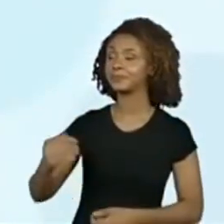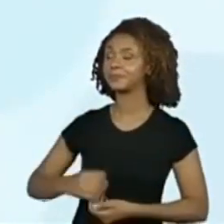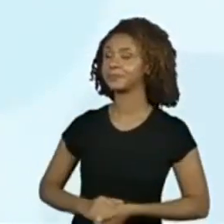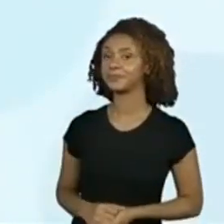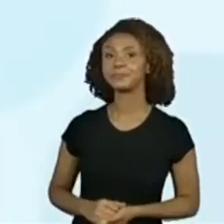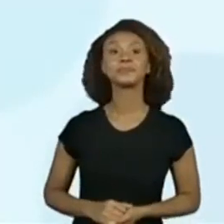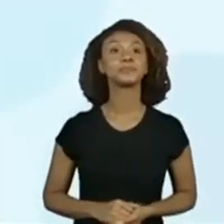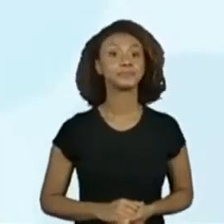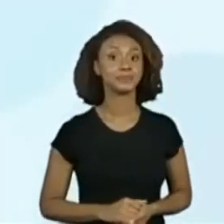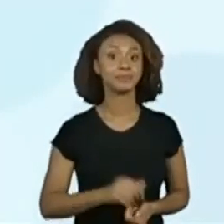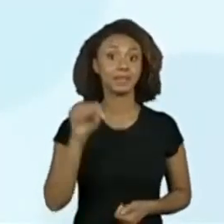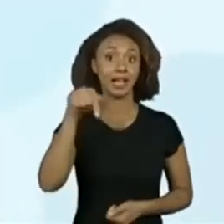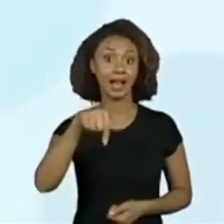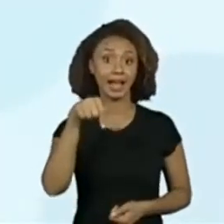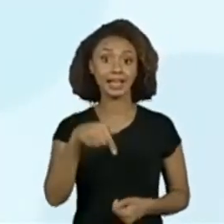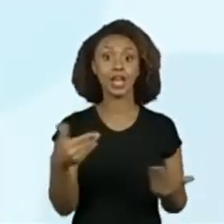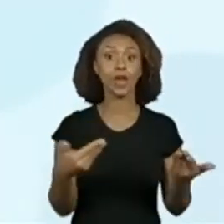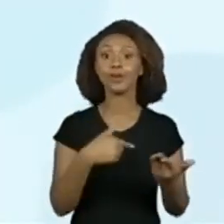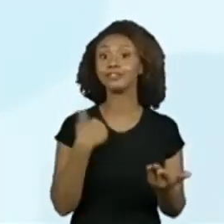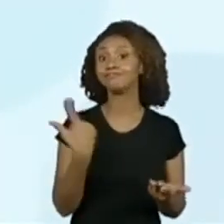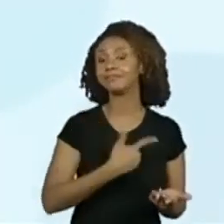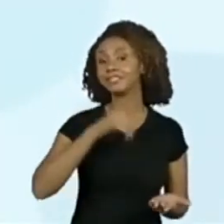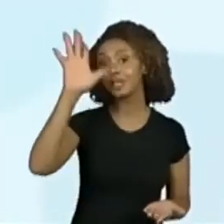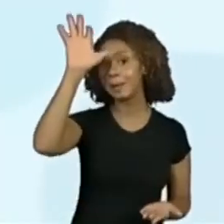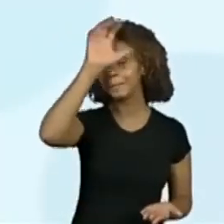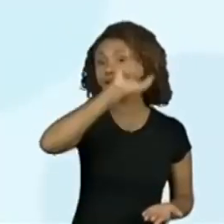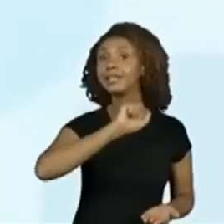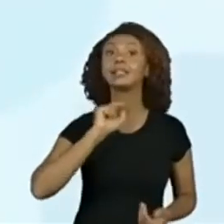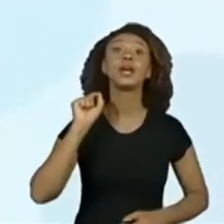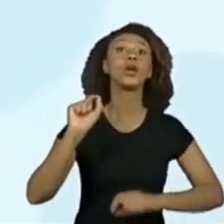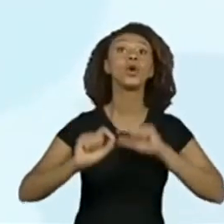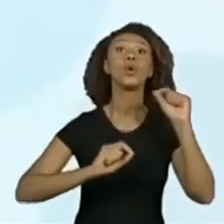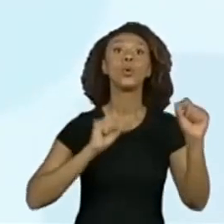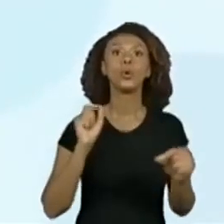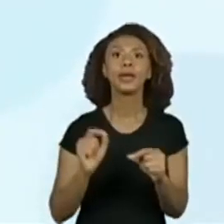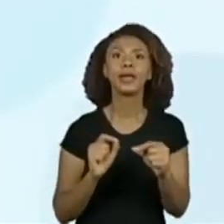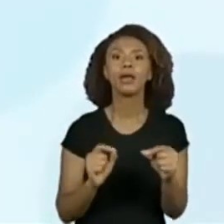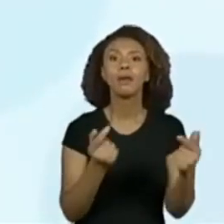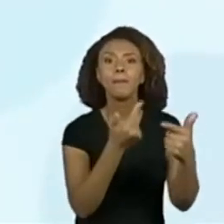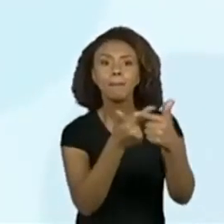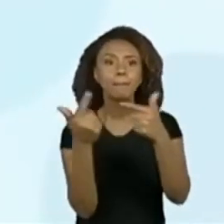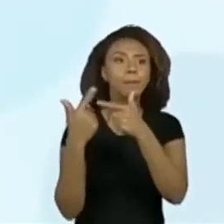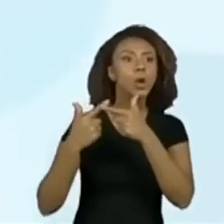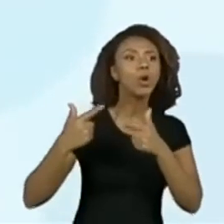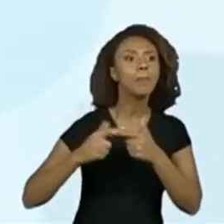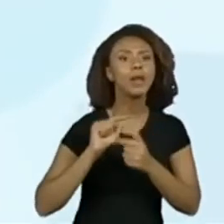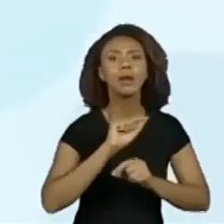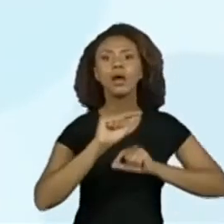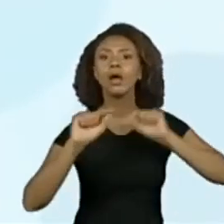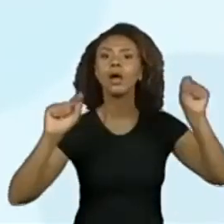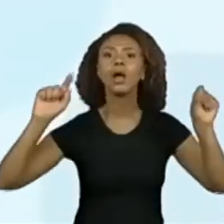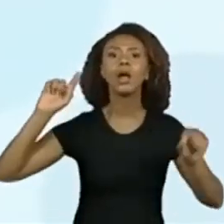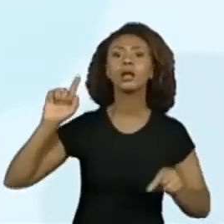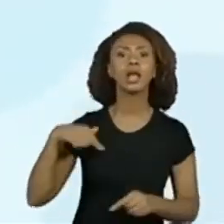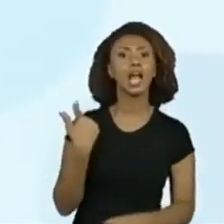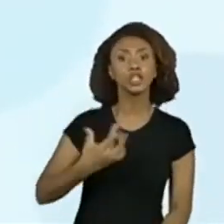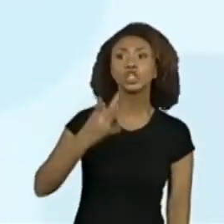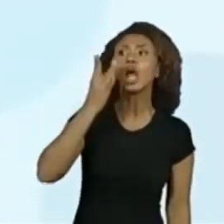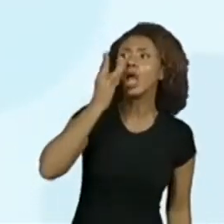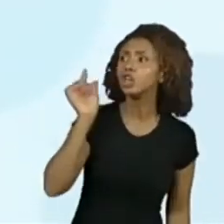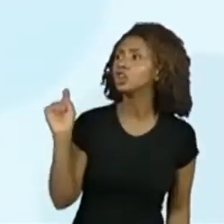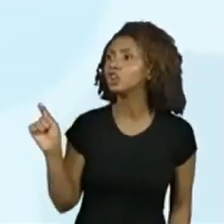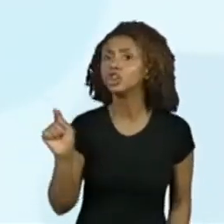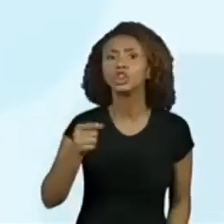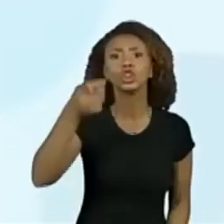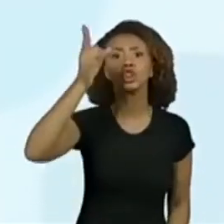então Nesta aula nós vamos aprender Vamos aprender a resolver situações problema que são comuns no nosso dia a